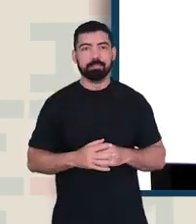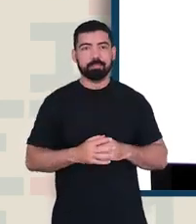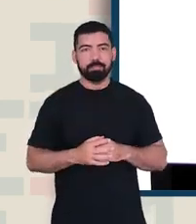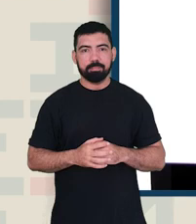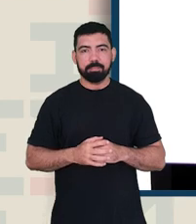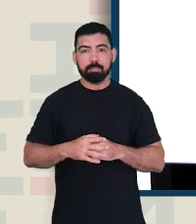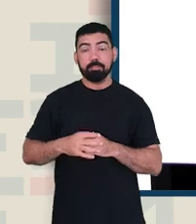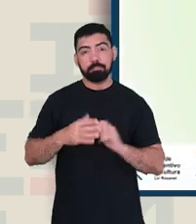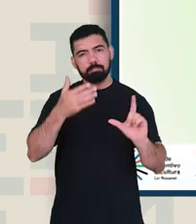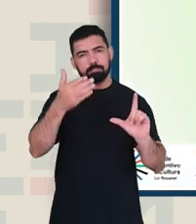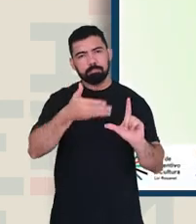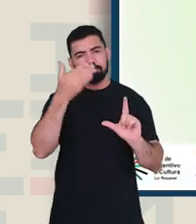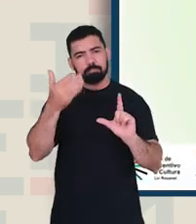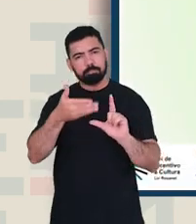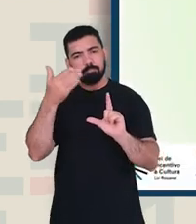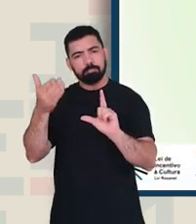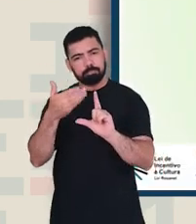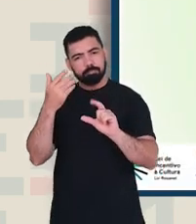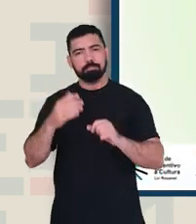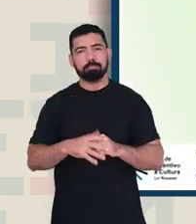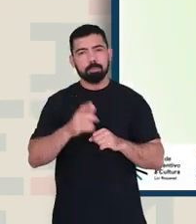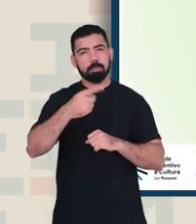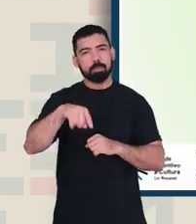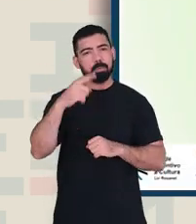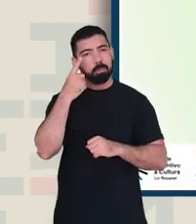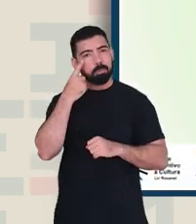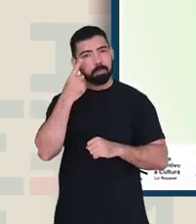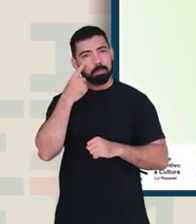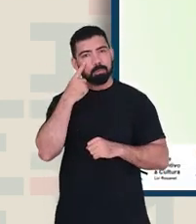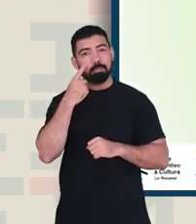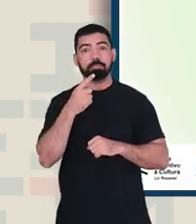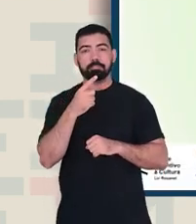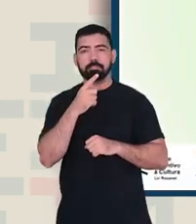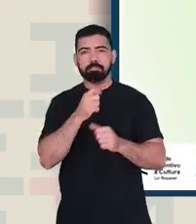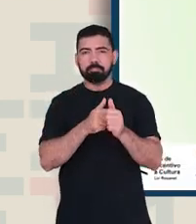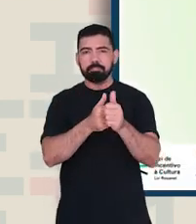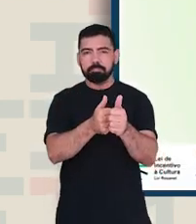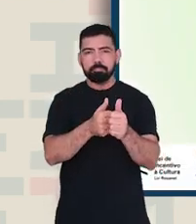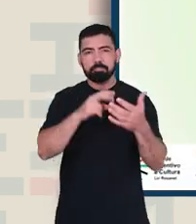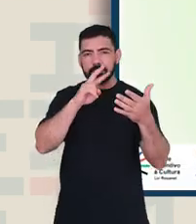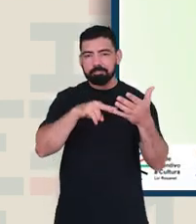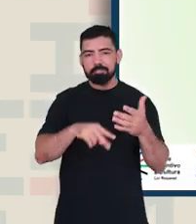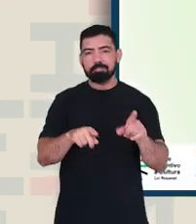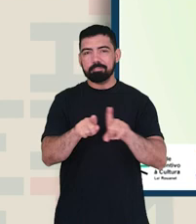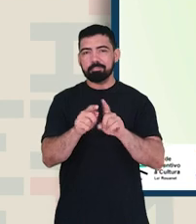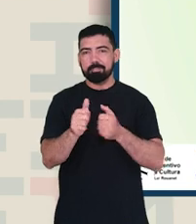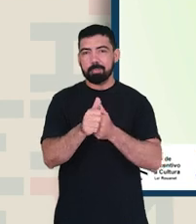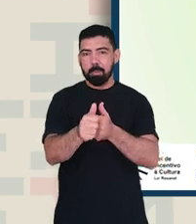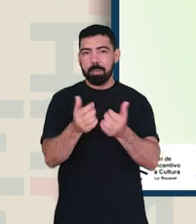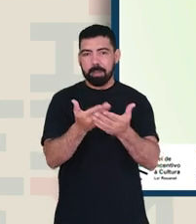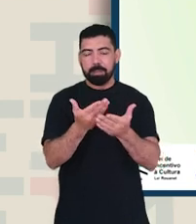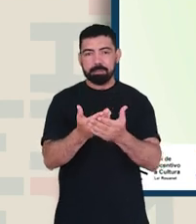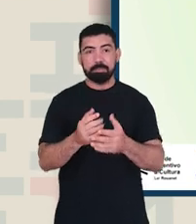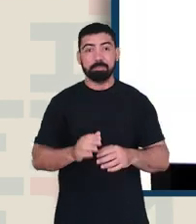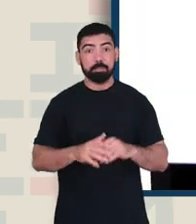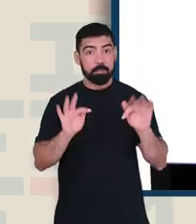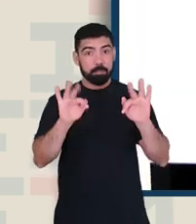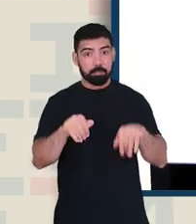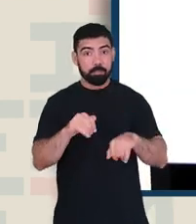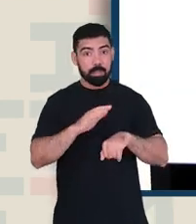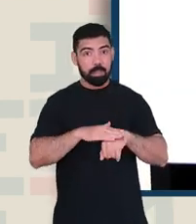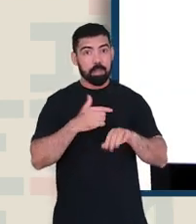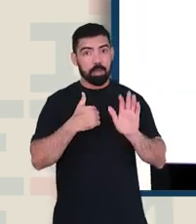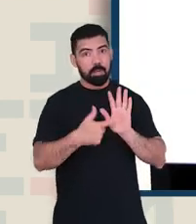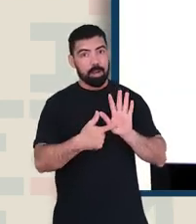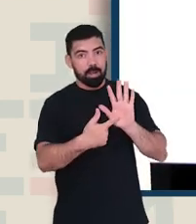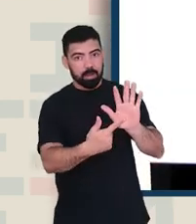Eu vou passar uns slides depois para vamos ler um pouquinho. No final eu